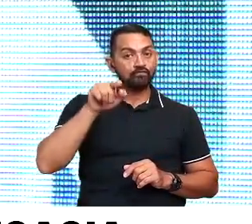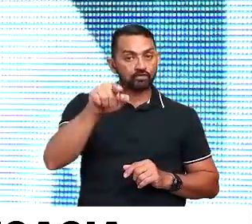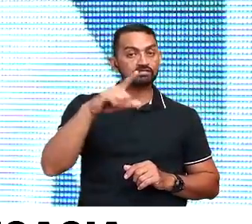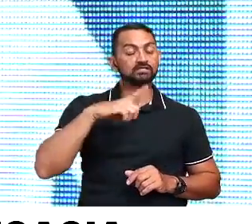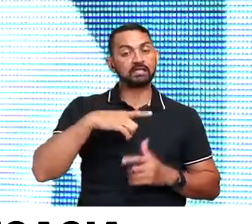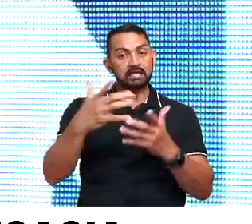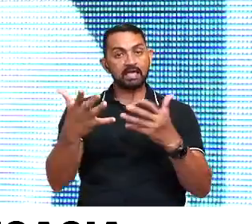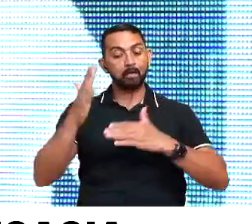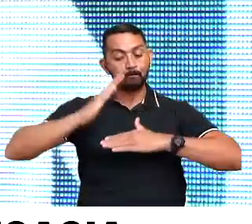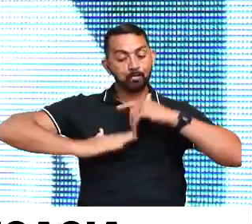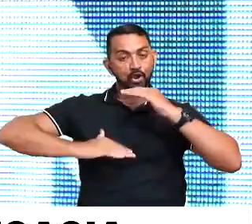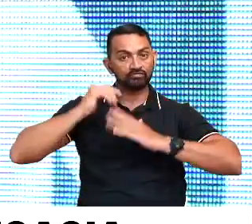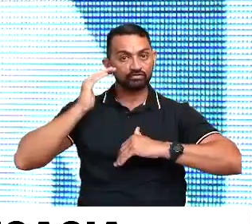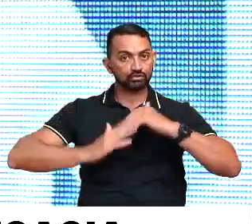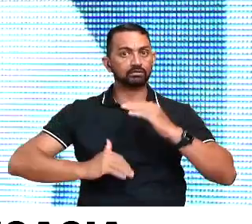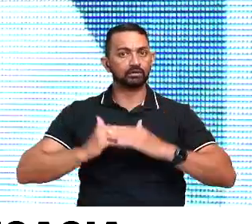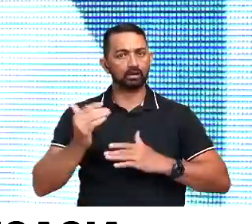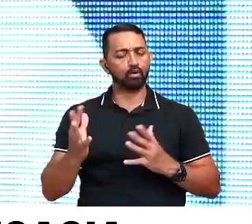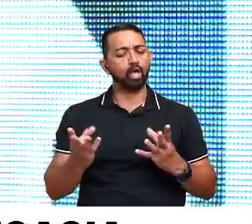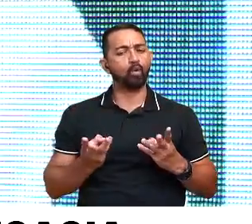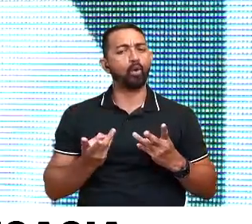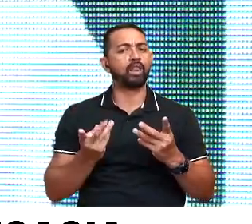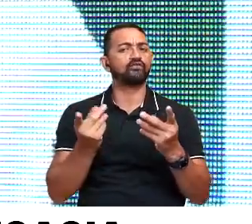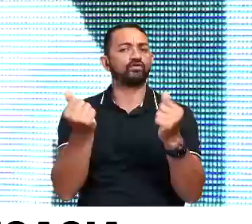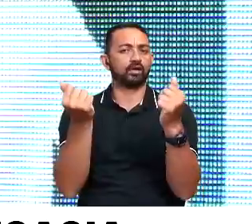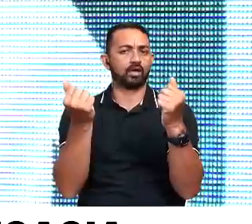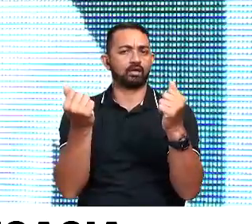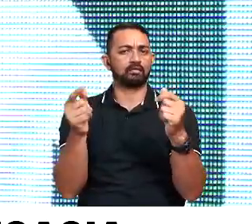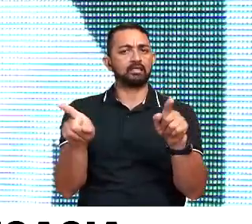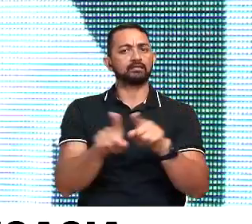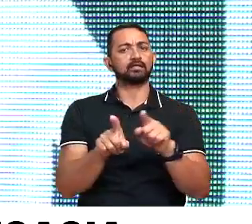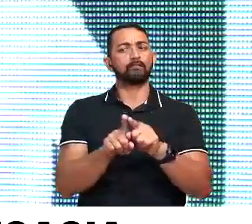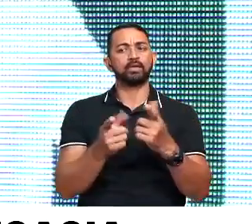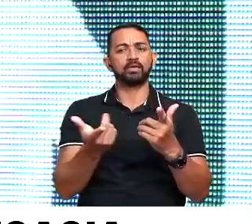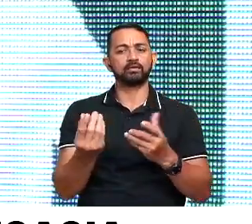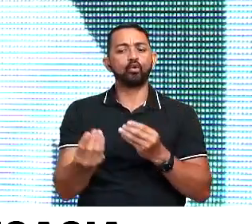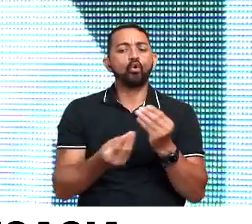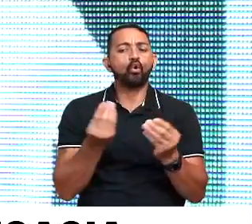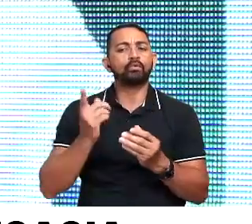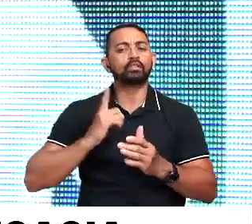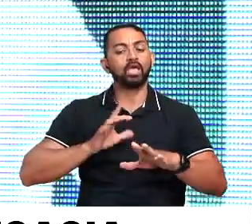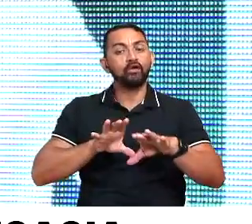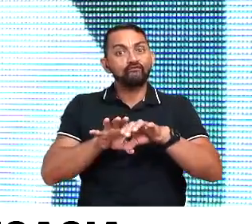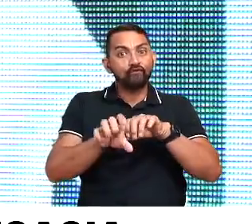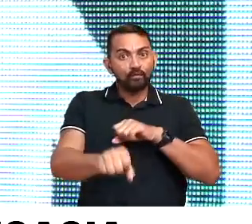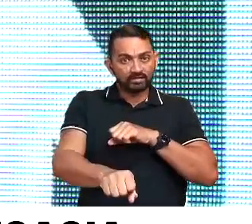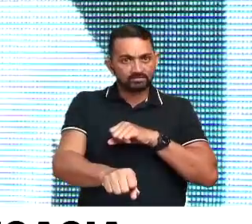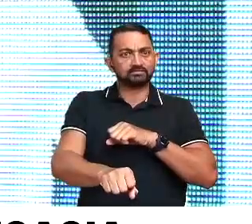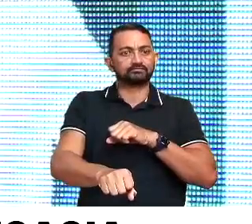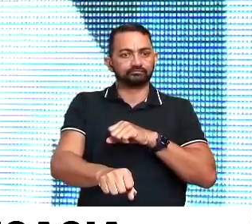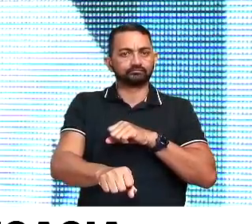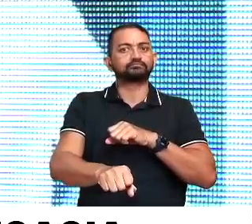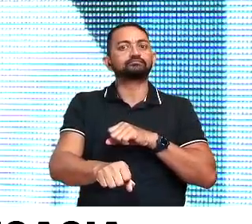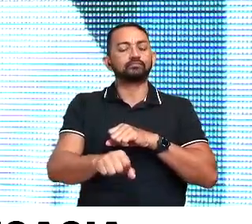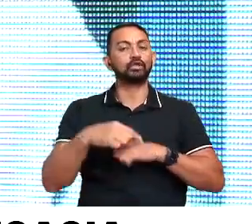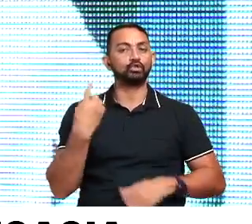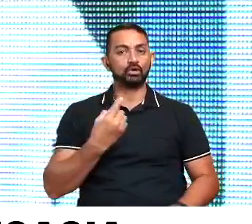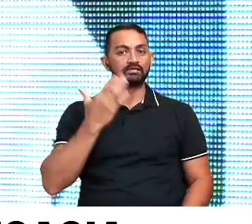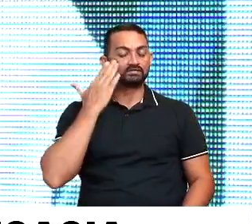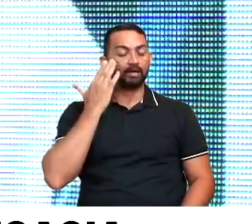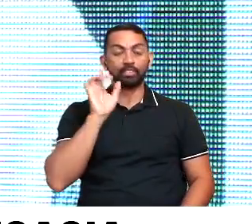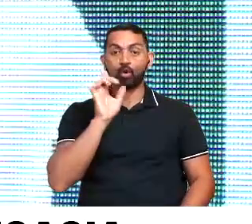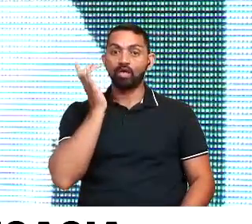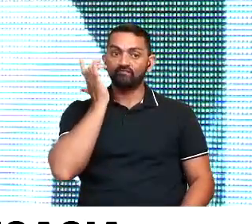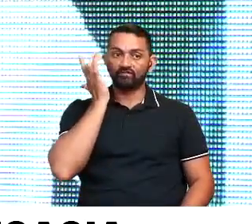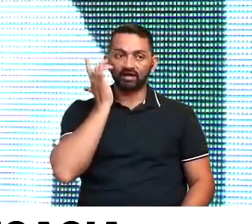cabe a você que quer ser um profissional se qualificar né procurar uma forma de ter uma formação Claras